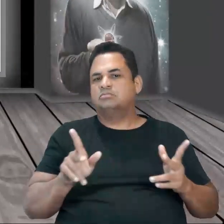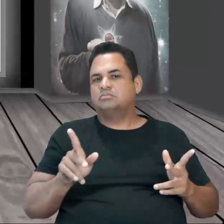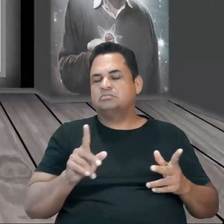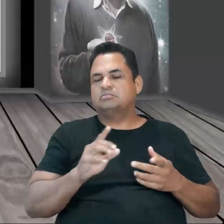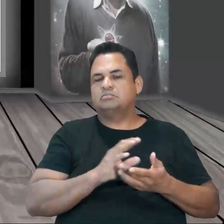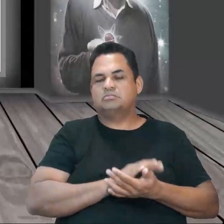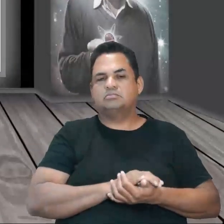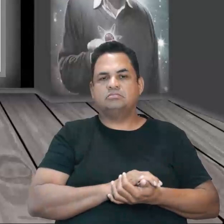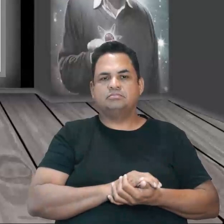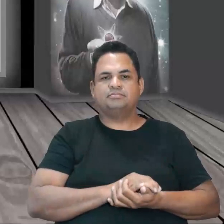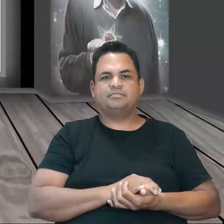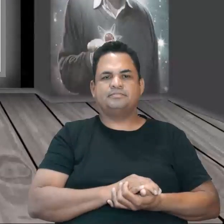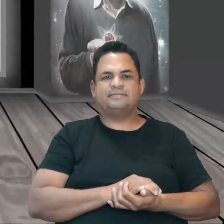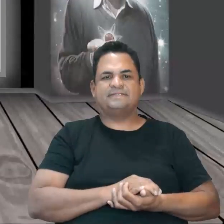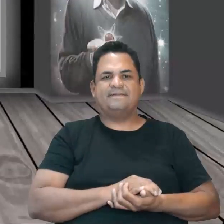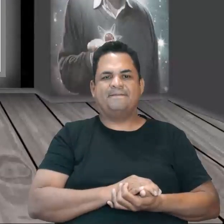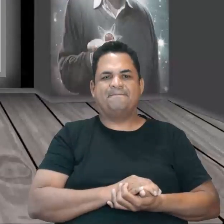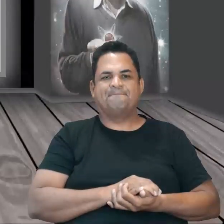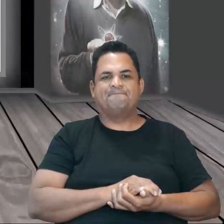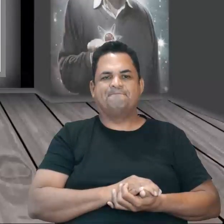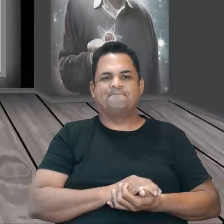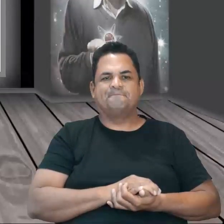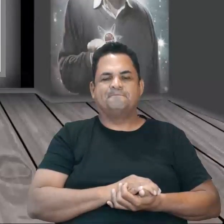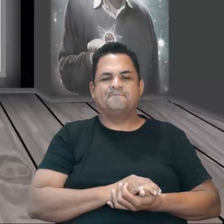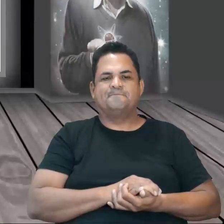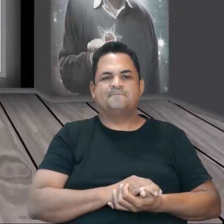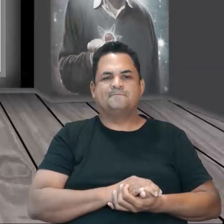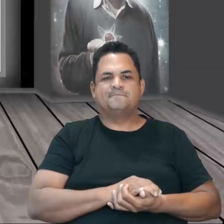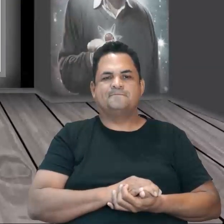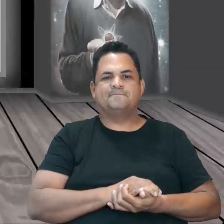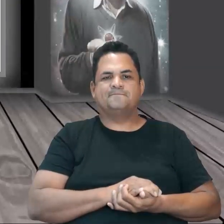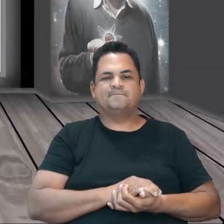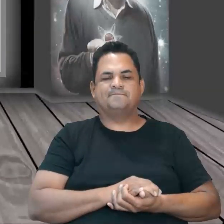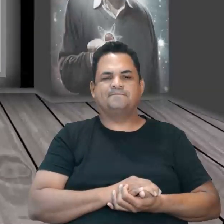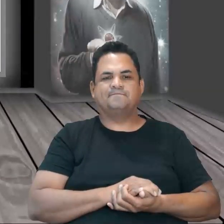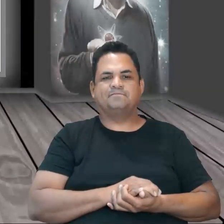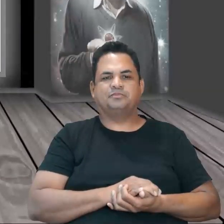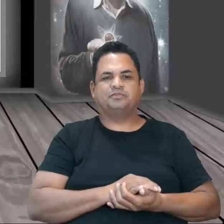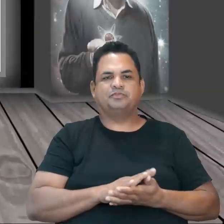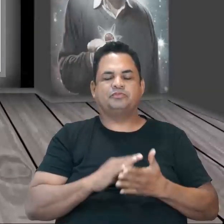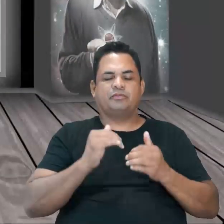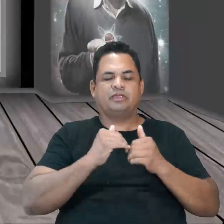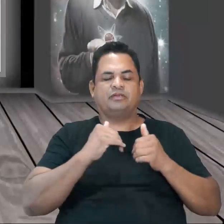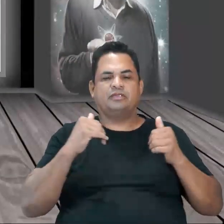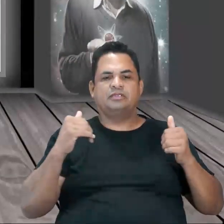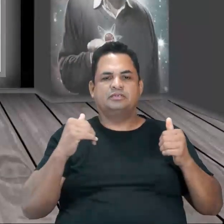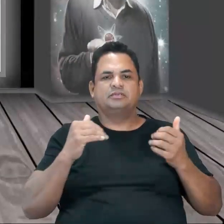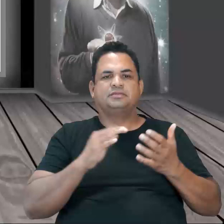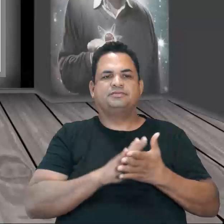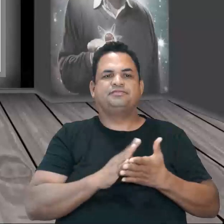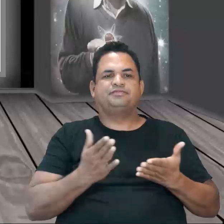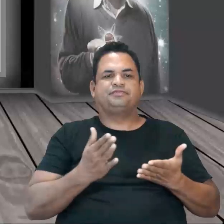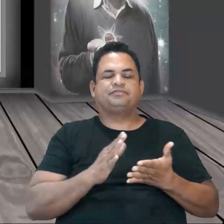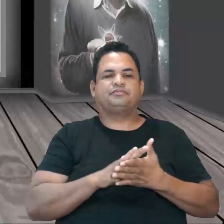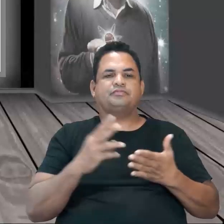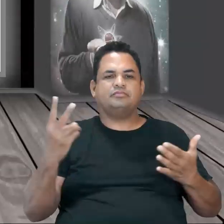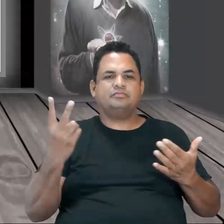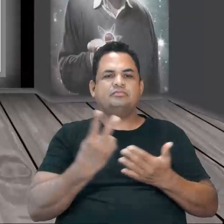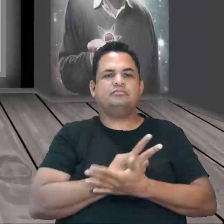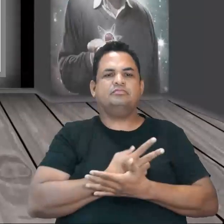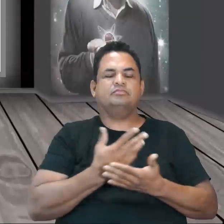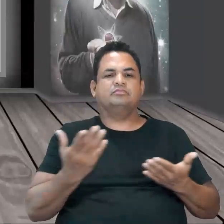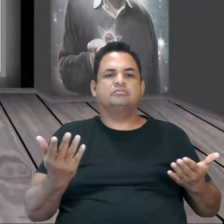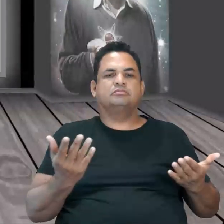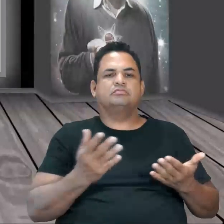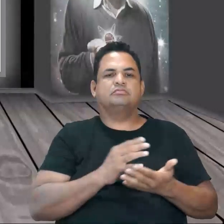cabelo está com a mesma carga. Então, acaba fazendo o quê? O cabelo vai repelindo ali. Então, acontece